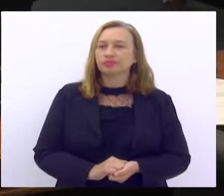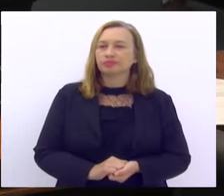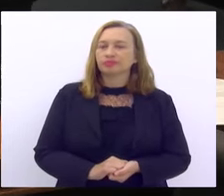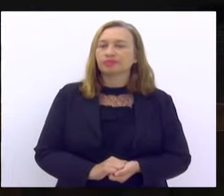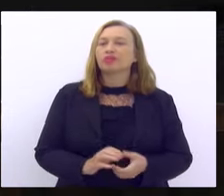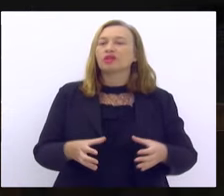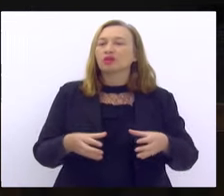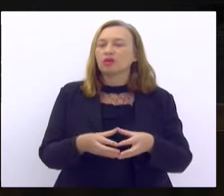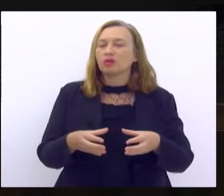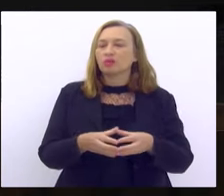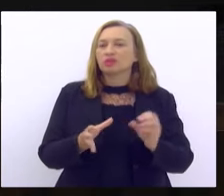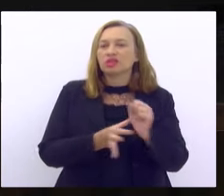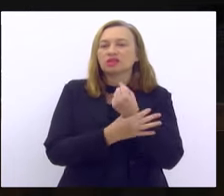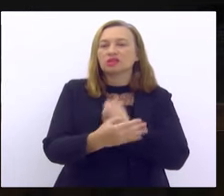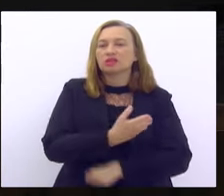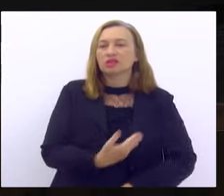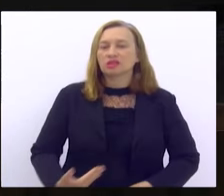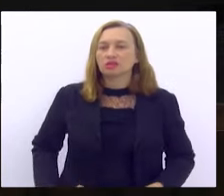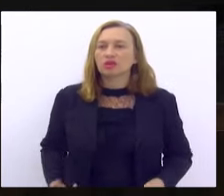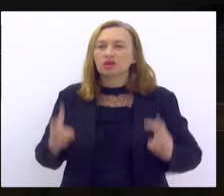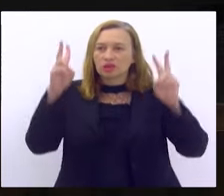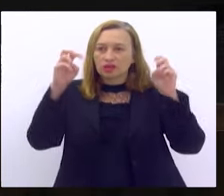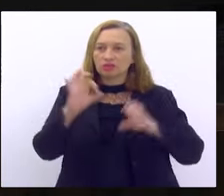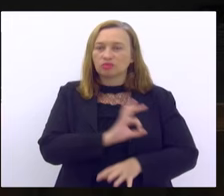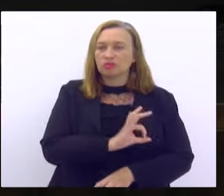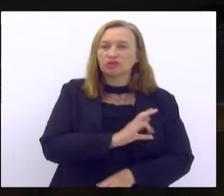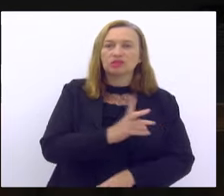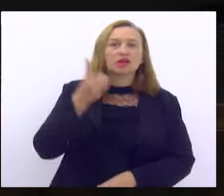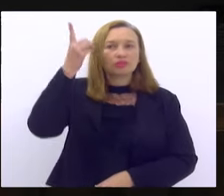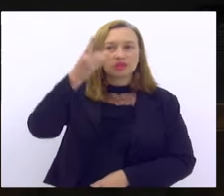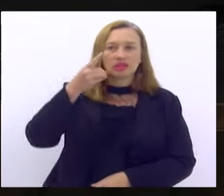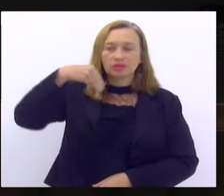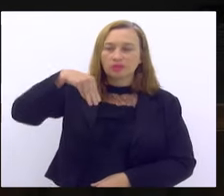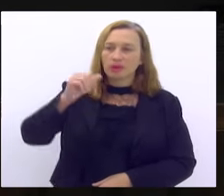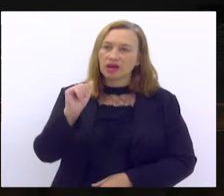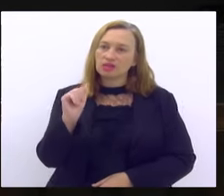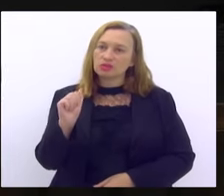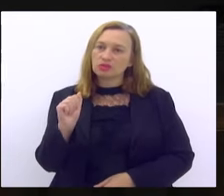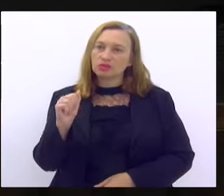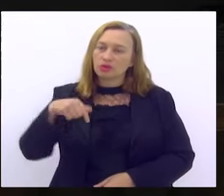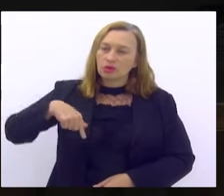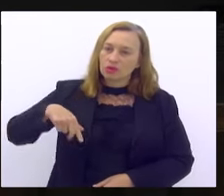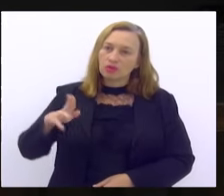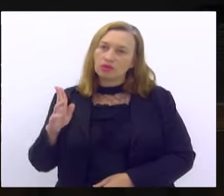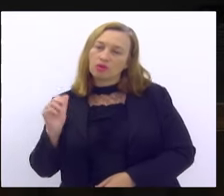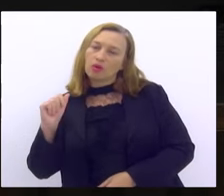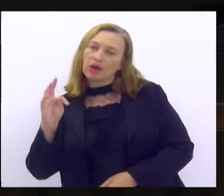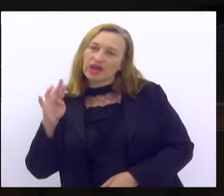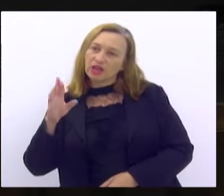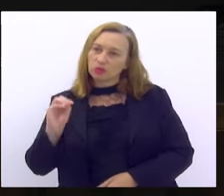Pela Comissão de Segurança Pública e Assuntos de Polícia, deputado Márcio Gualberto.